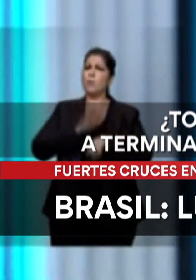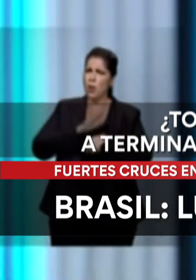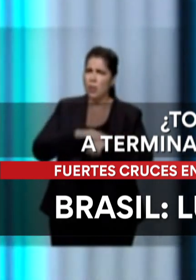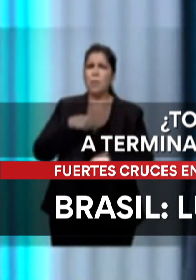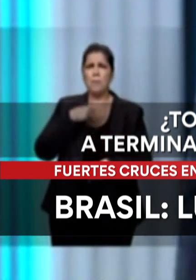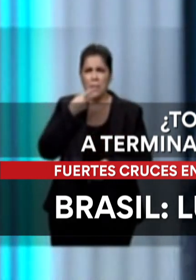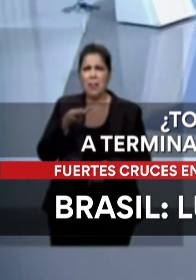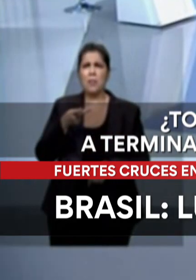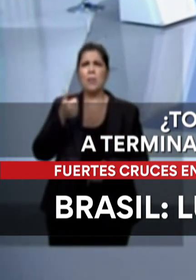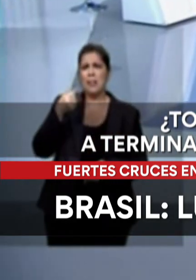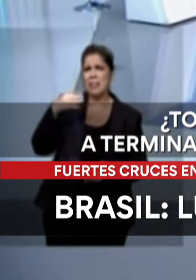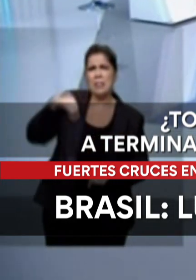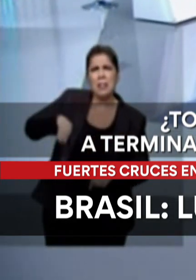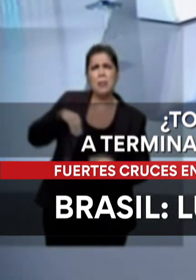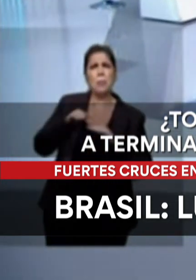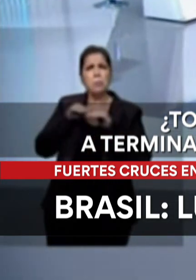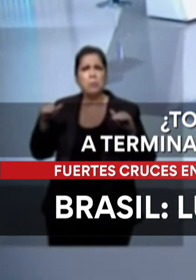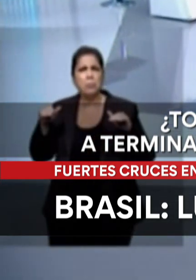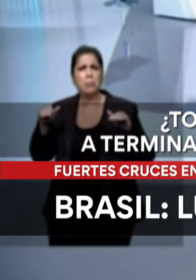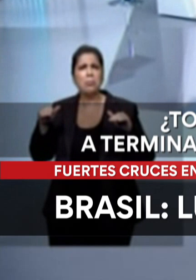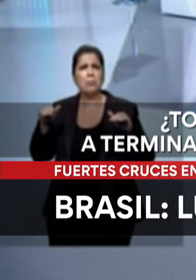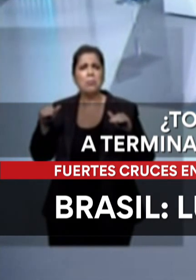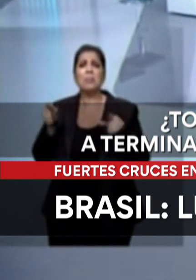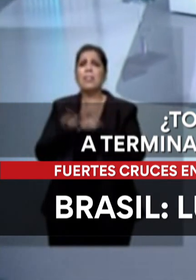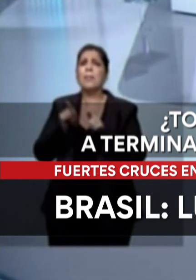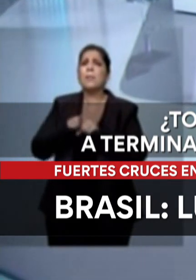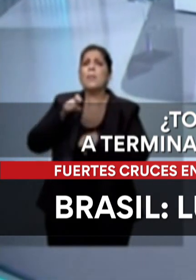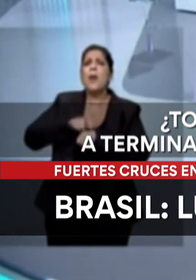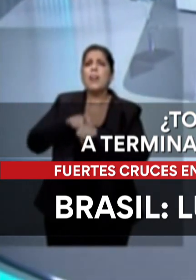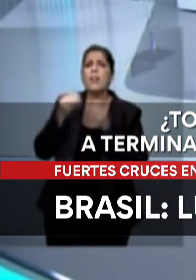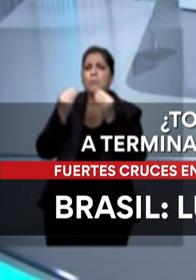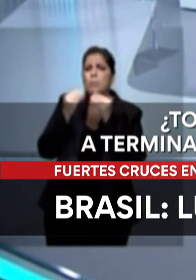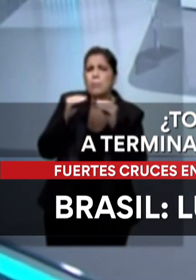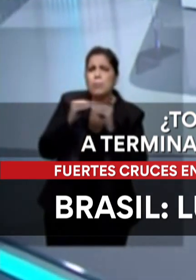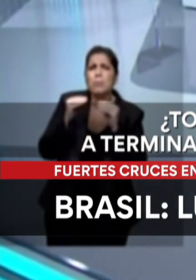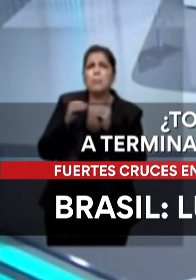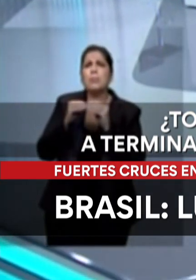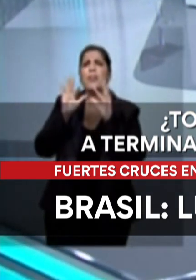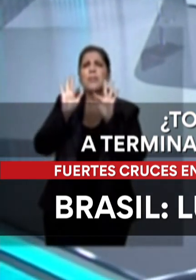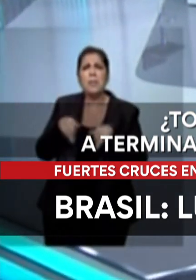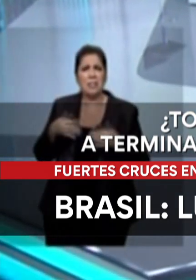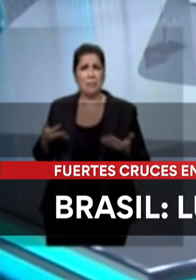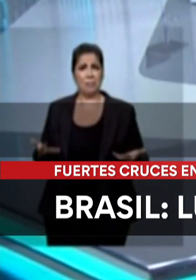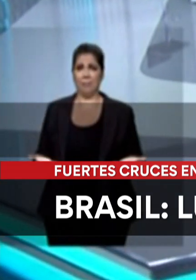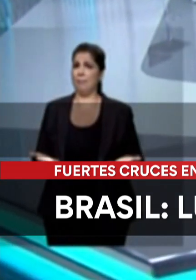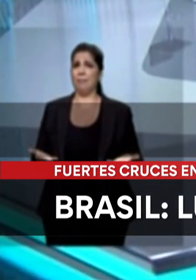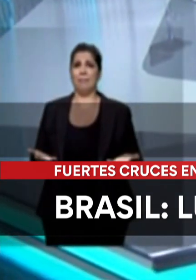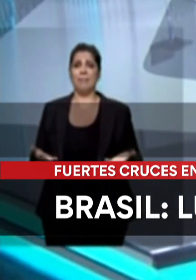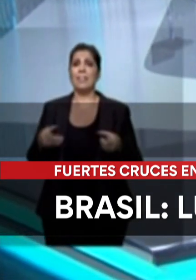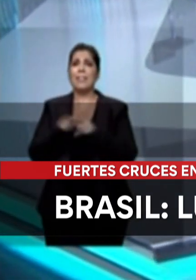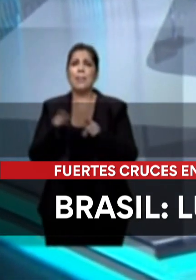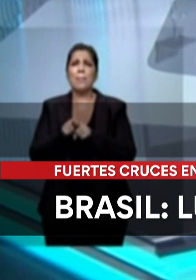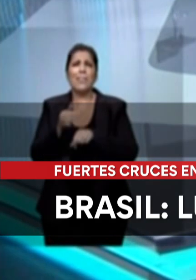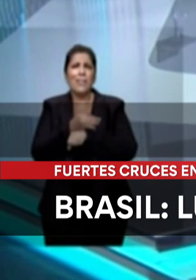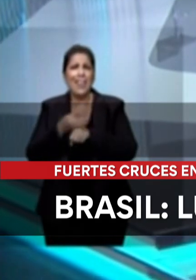com o 13º, com a hora extra, tá? E também com as